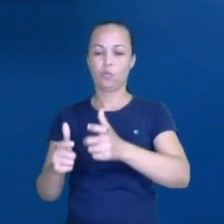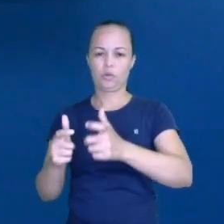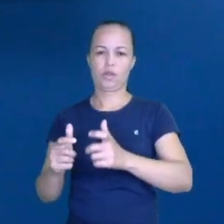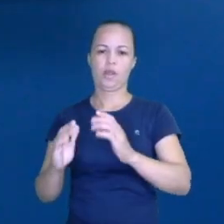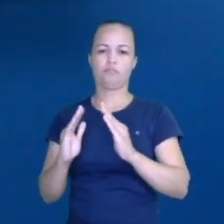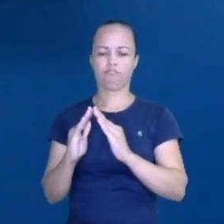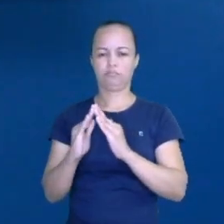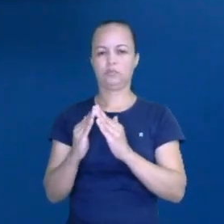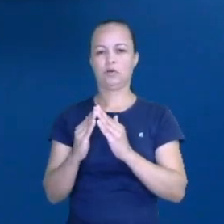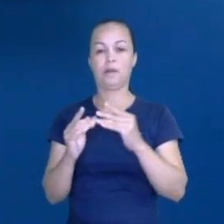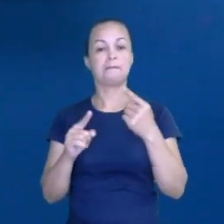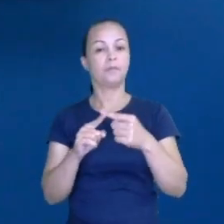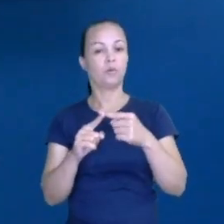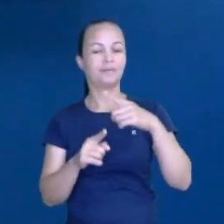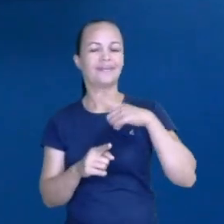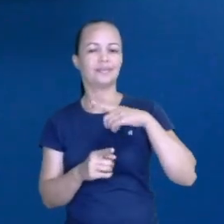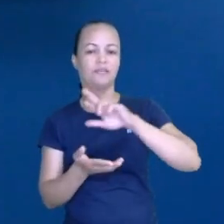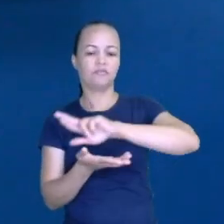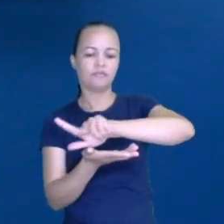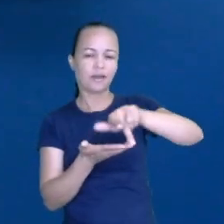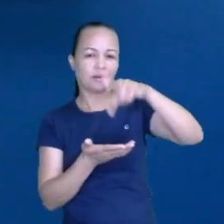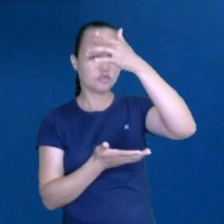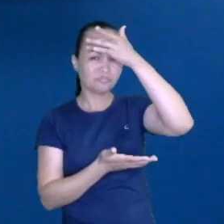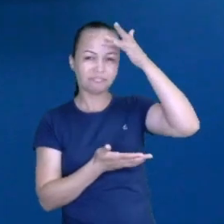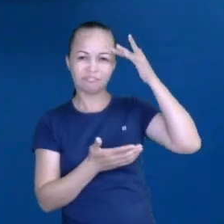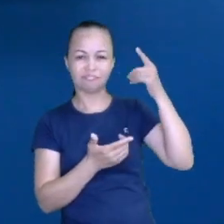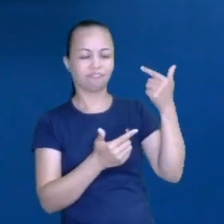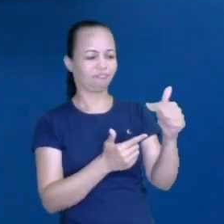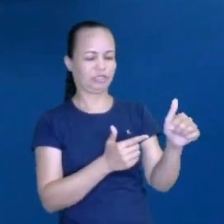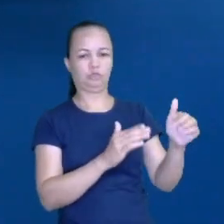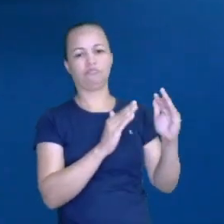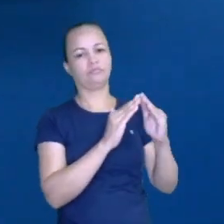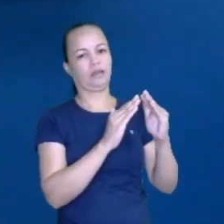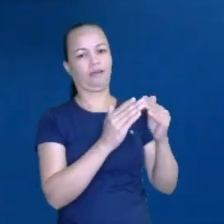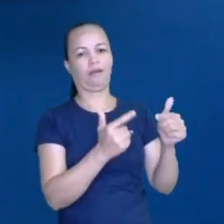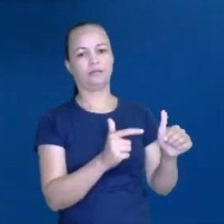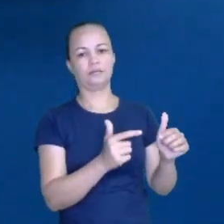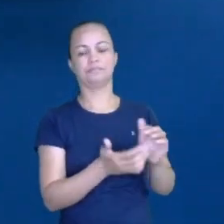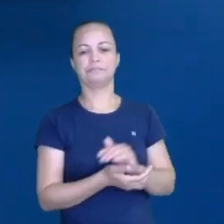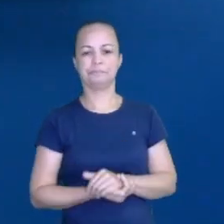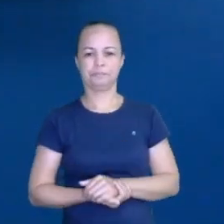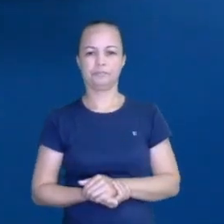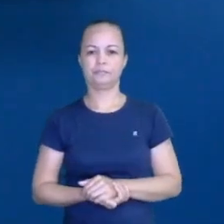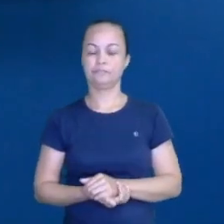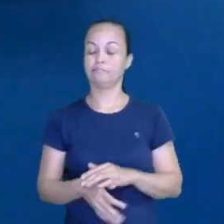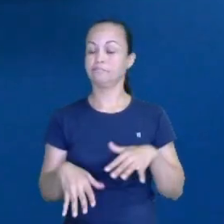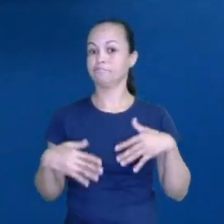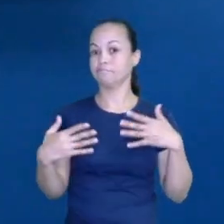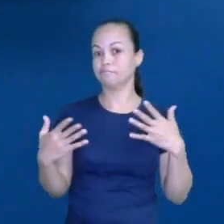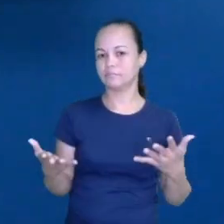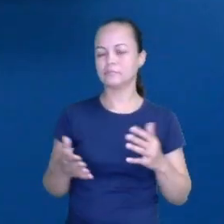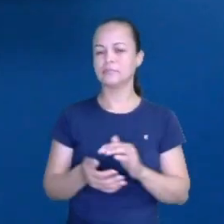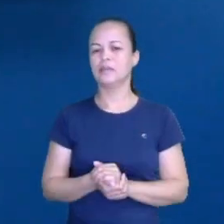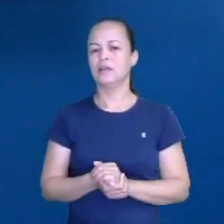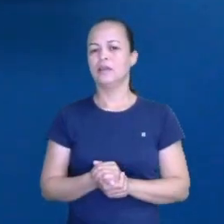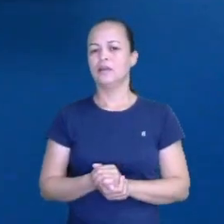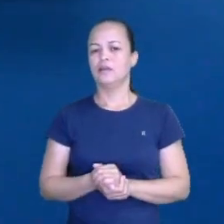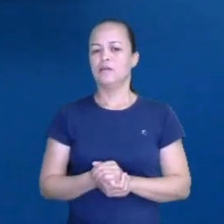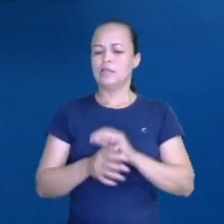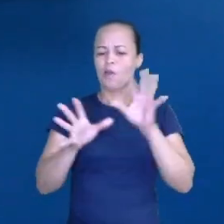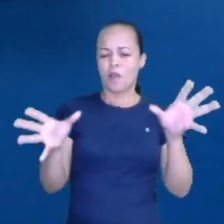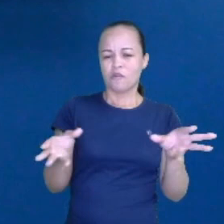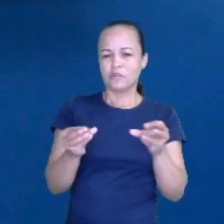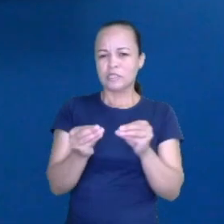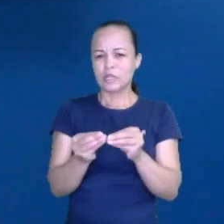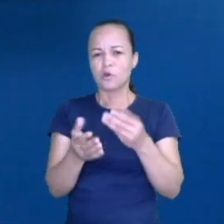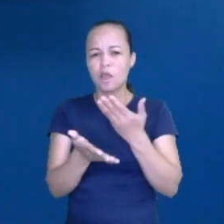tem aí, tá bom? E vamos fazer uma revisão do que a gente viu hoje?